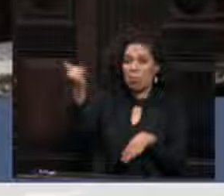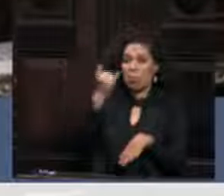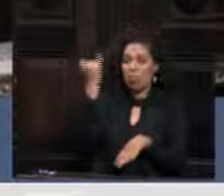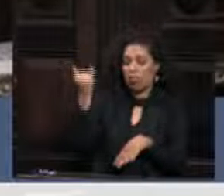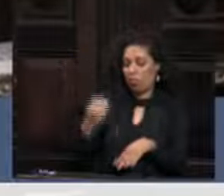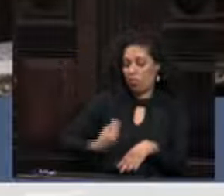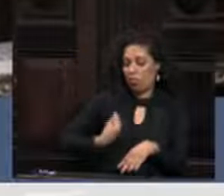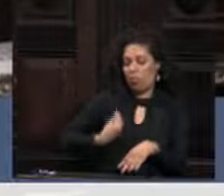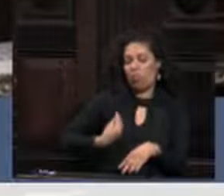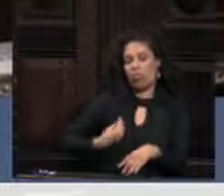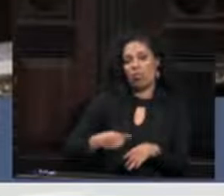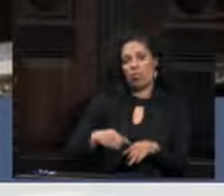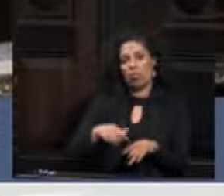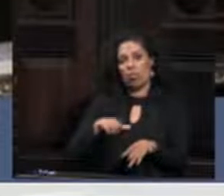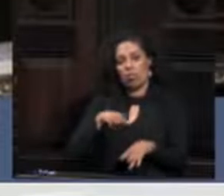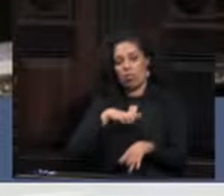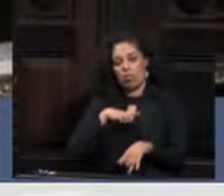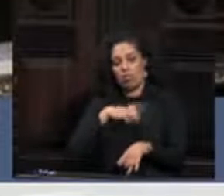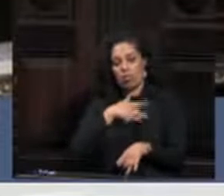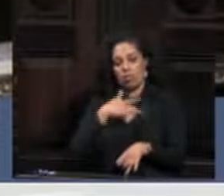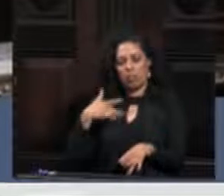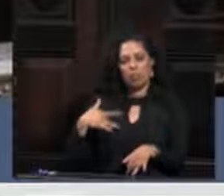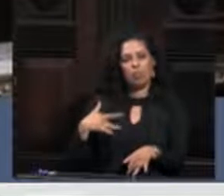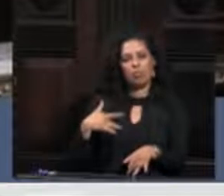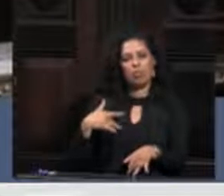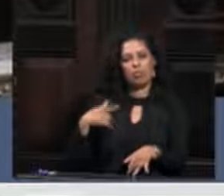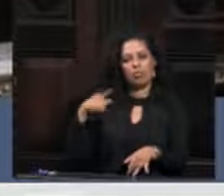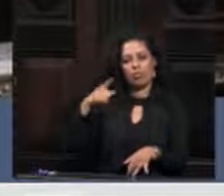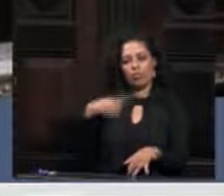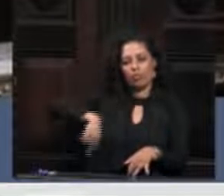saúde, que não pode ficar submetida ao lucro.